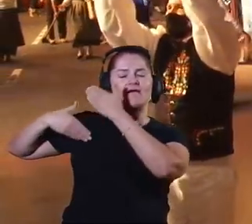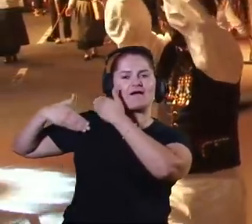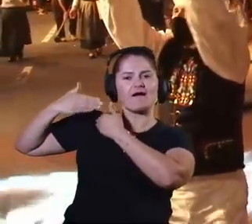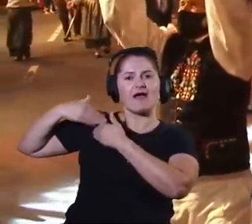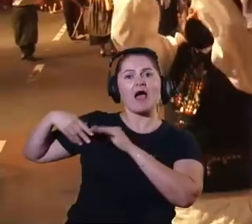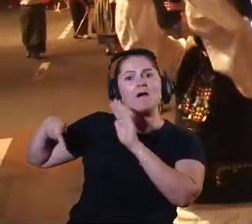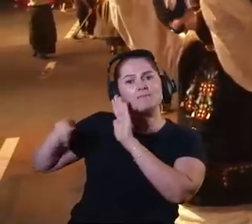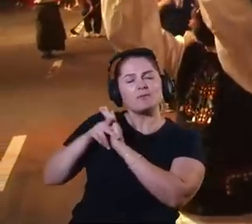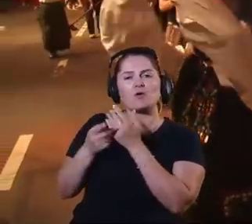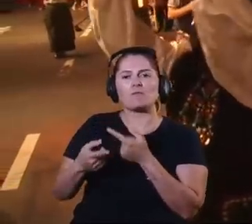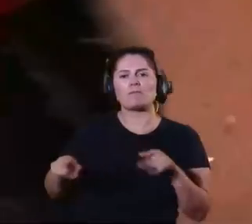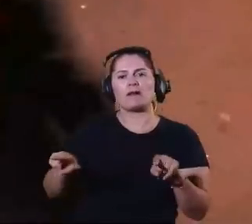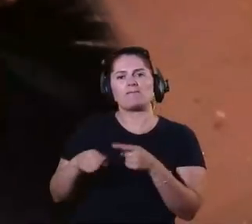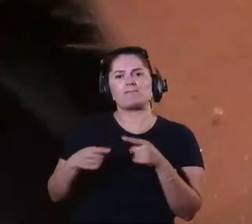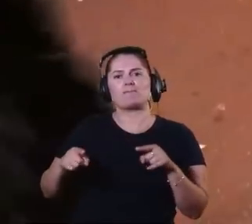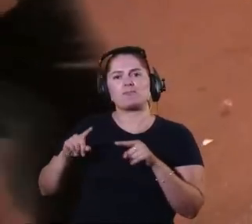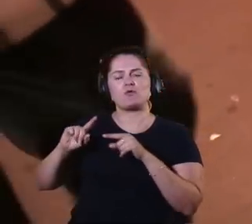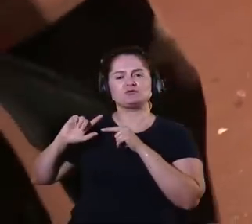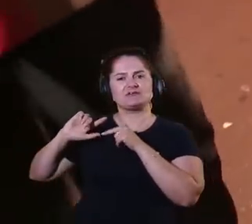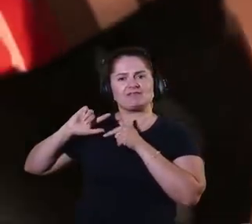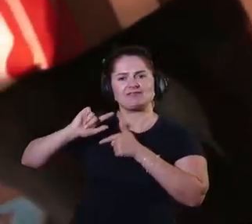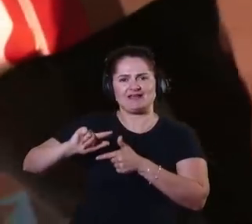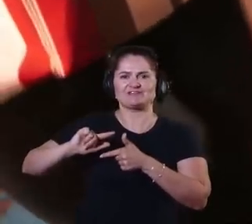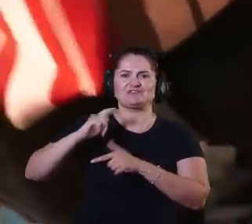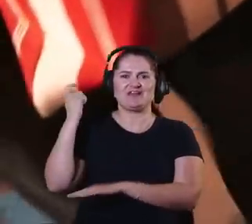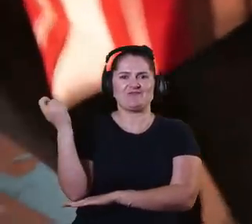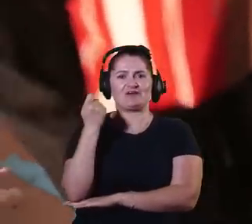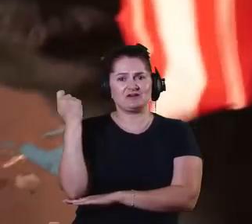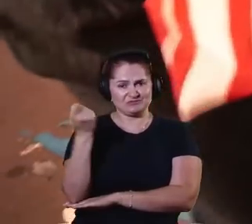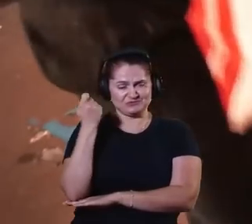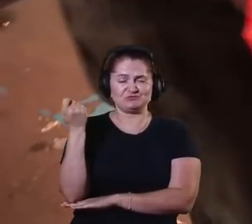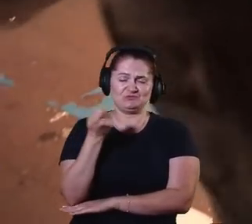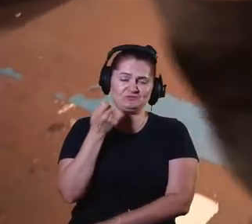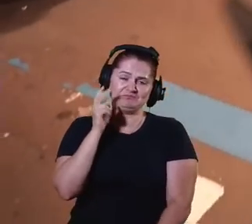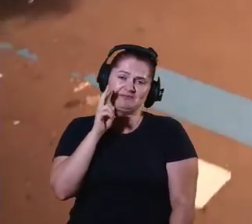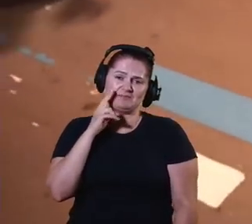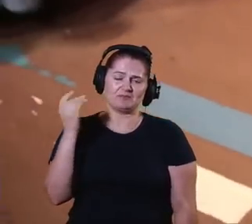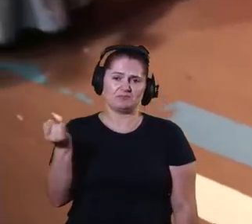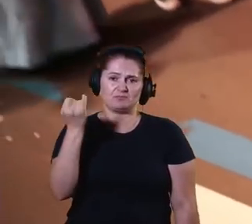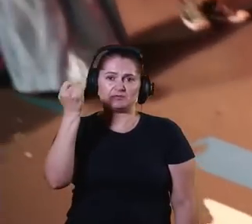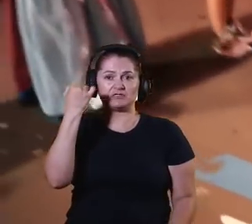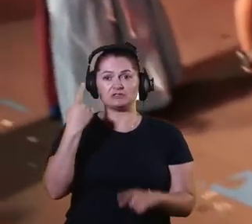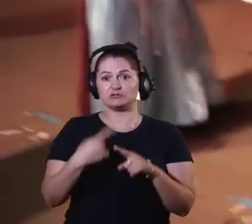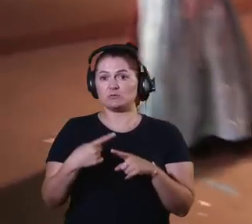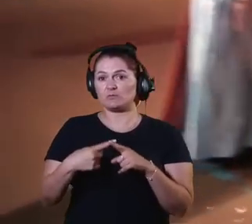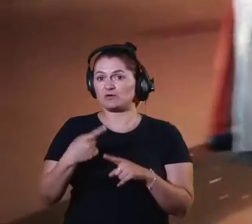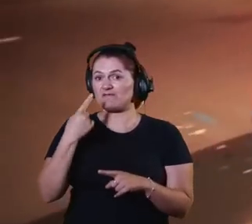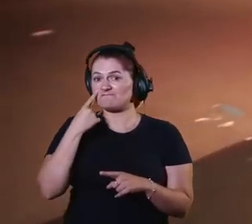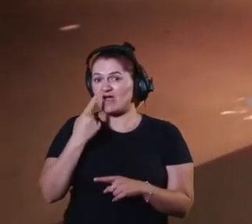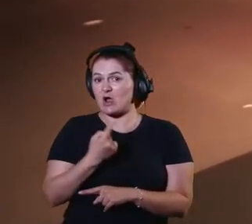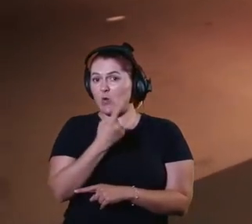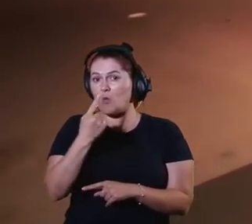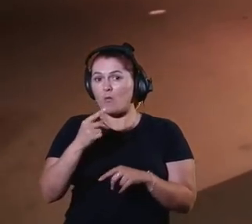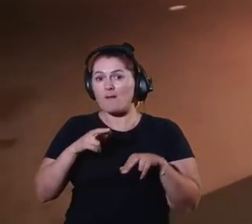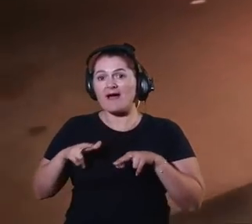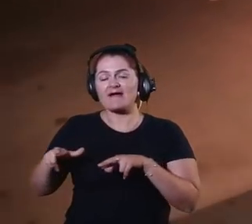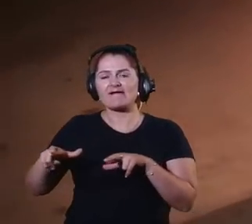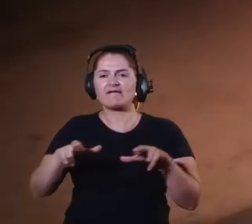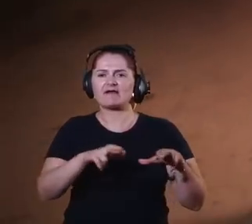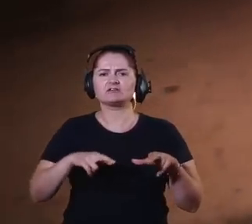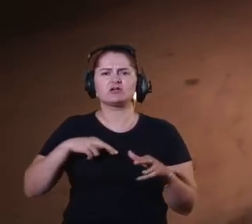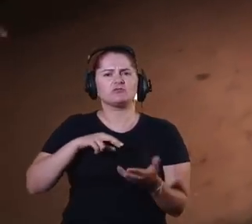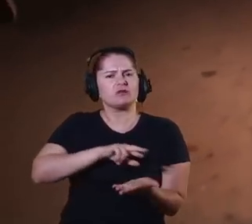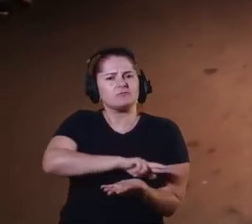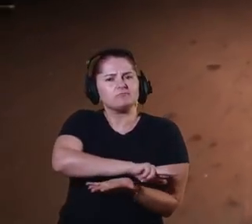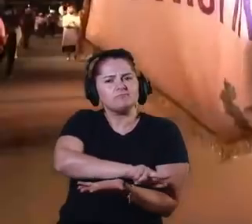dos Bertucci e também dessa questão de ter a possibilidade de, numa região somente, ter essa